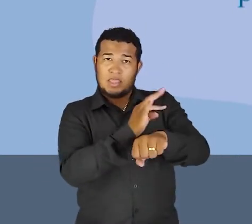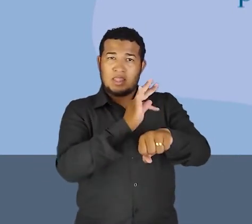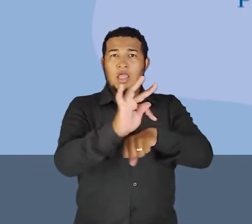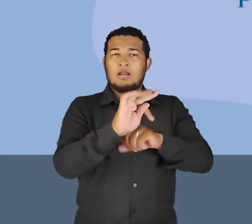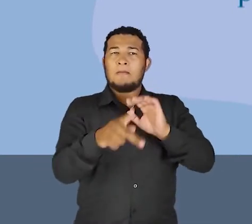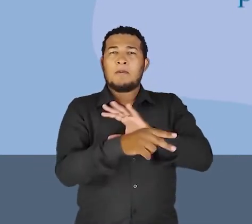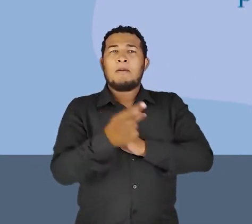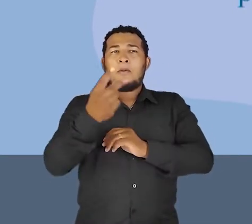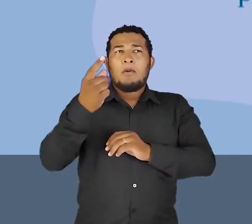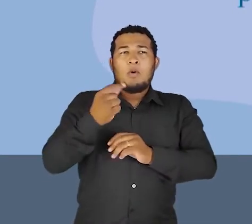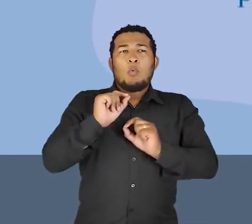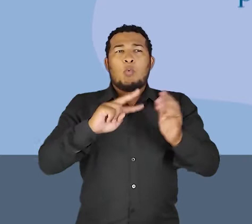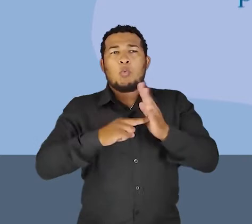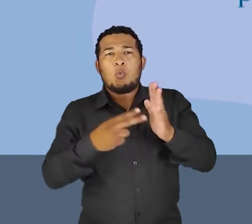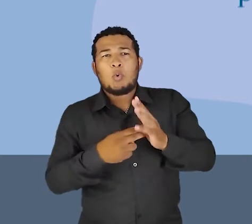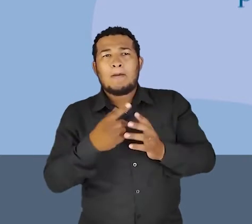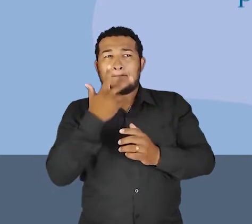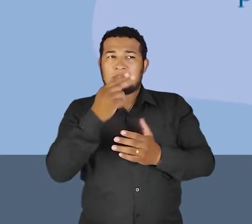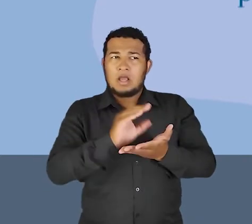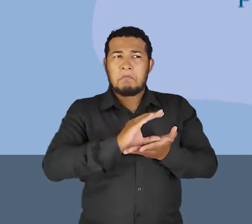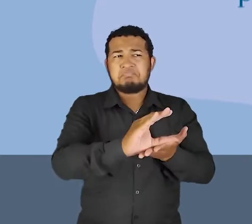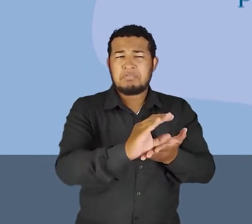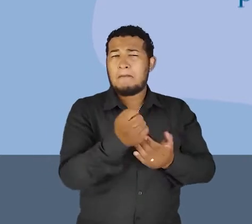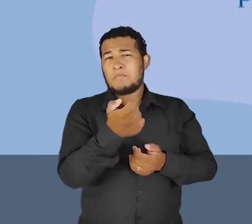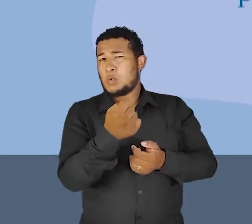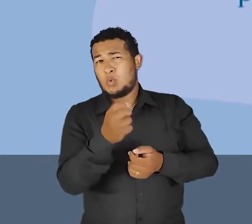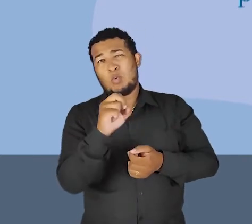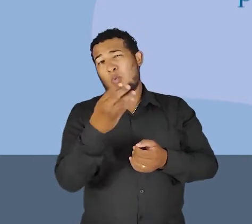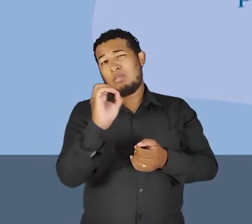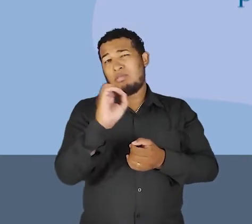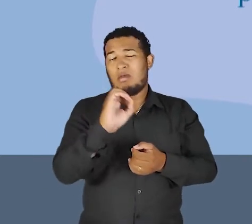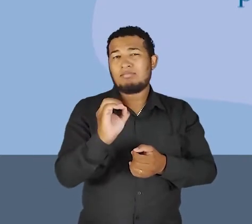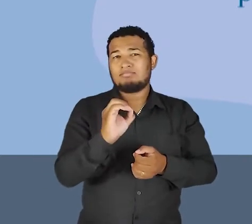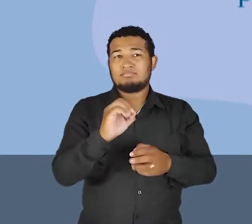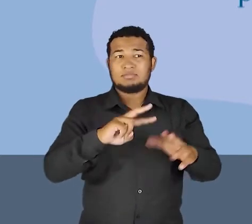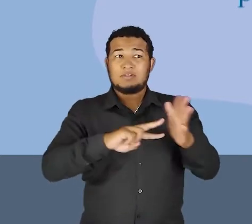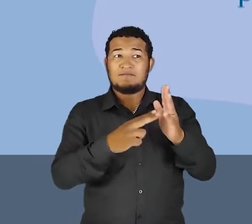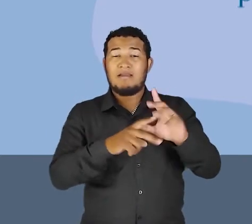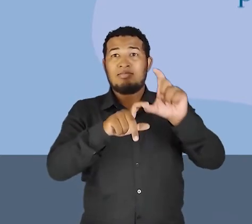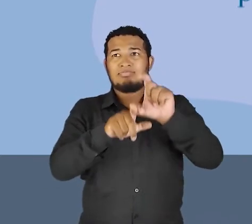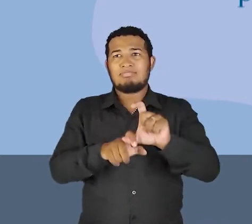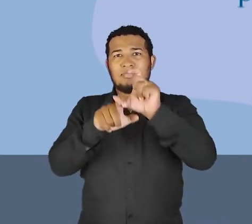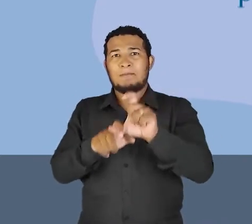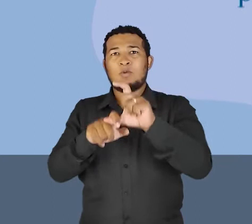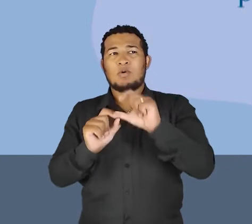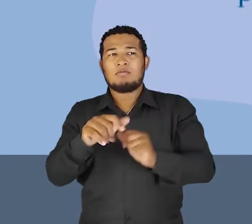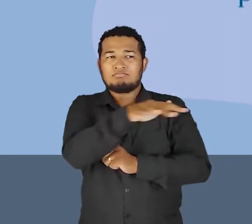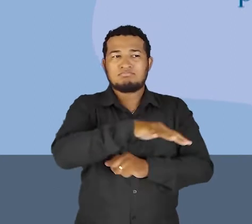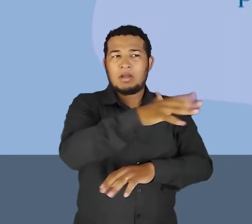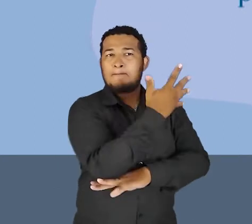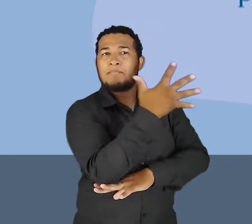rudimentares com baixo ou nenhum investimento financeiro, sendo extremamente dependente das condições